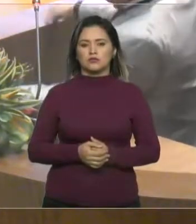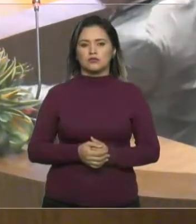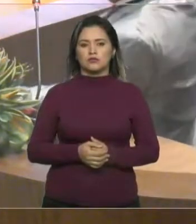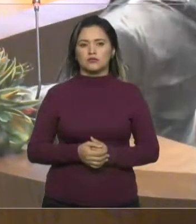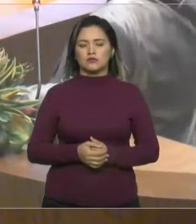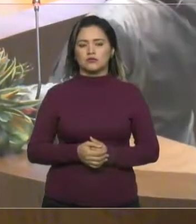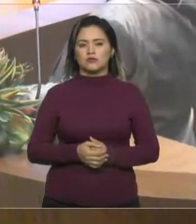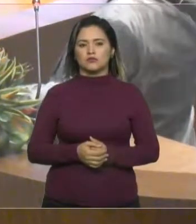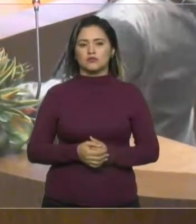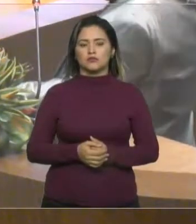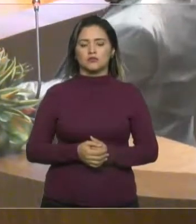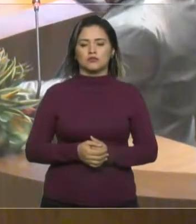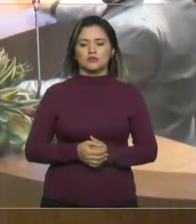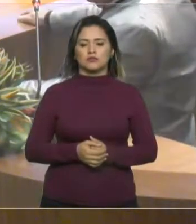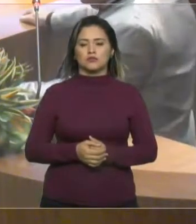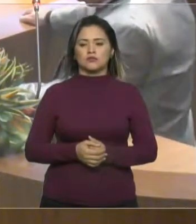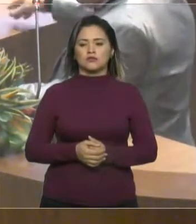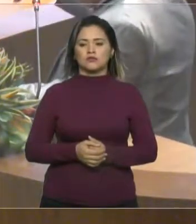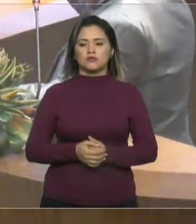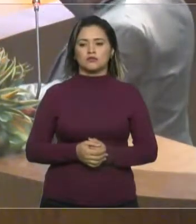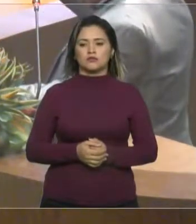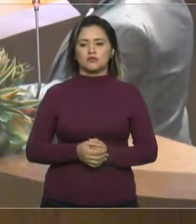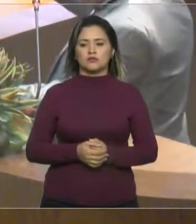Barros, é. Meu amigo de 40 anos.